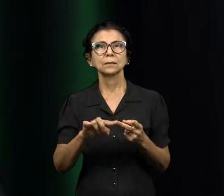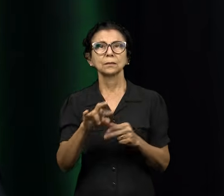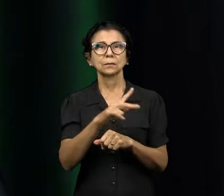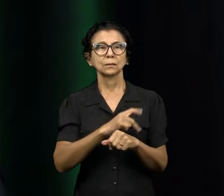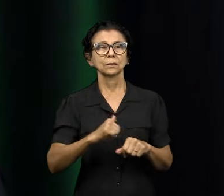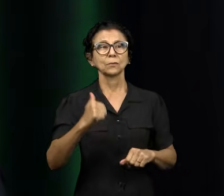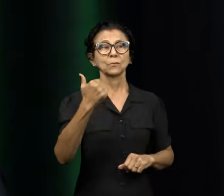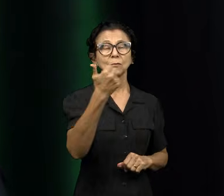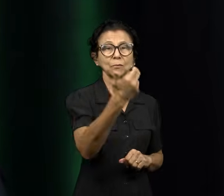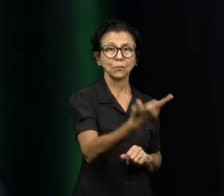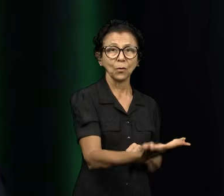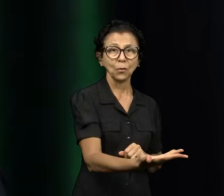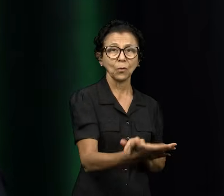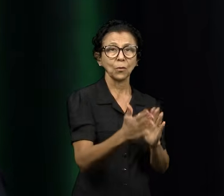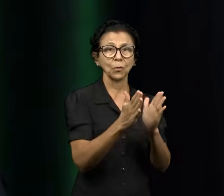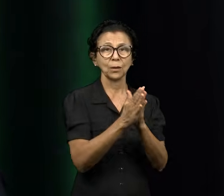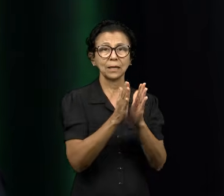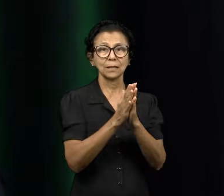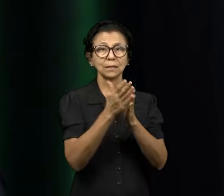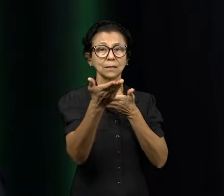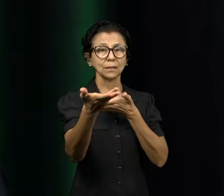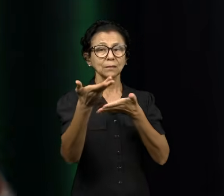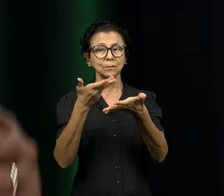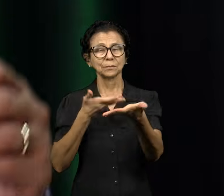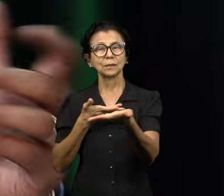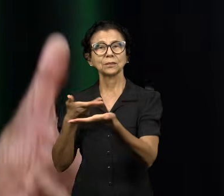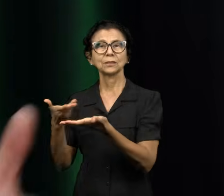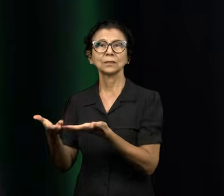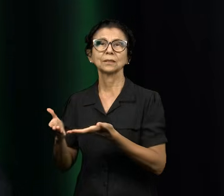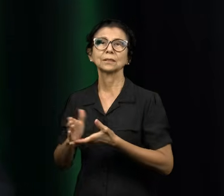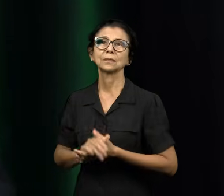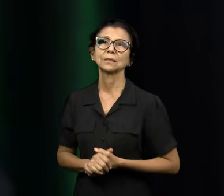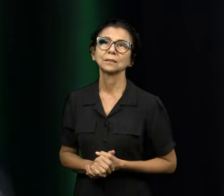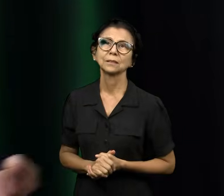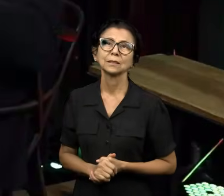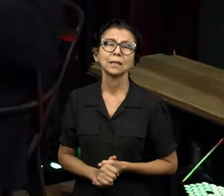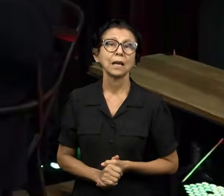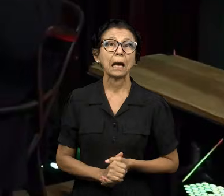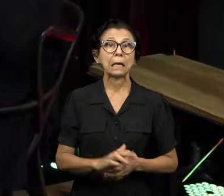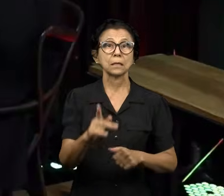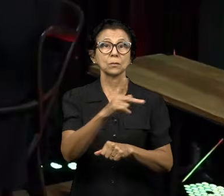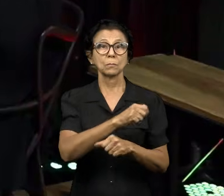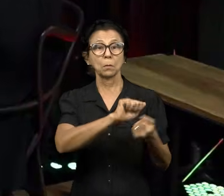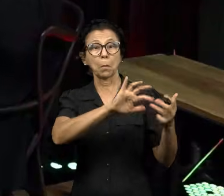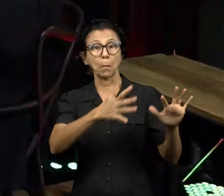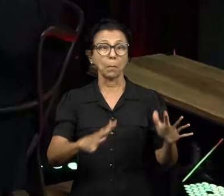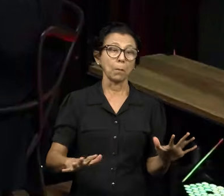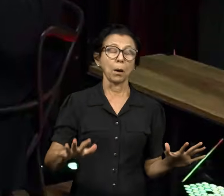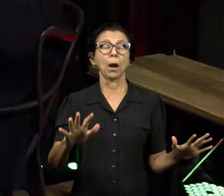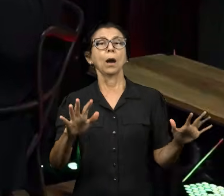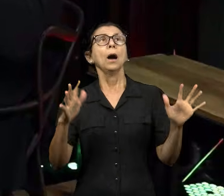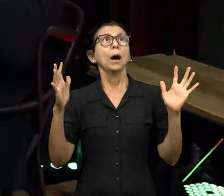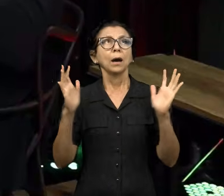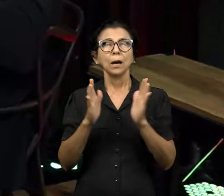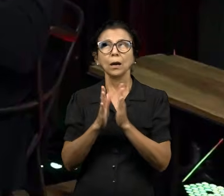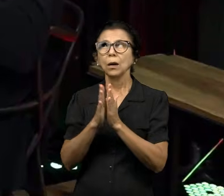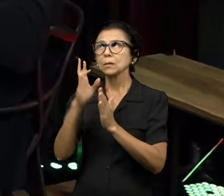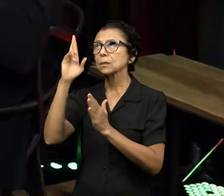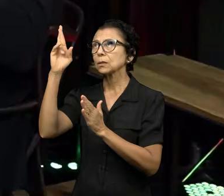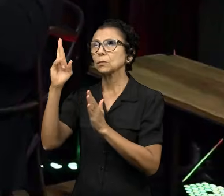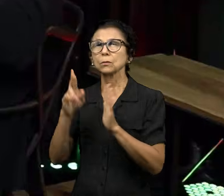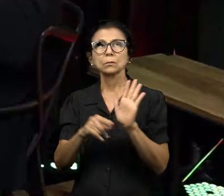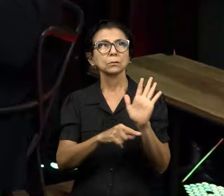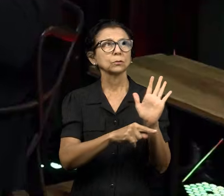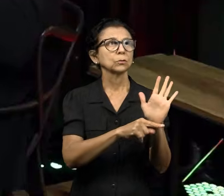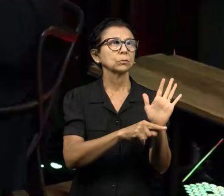exterior. Estamos orando pelos nossos irmãos nas suas necessidades. Um país que acontece uma tragédia, um terremoto, e nós começamos a orar por